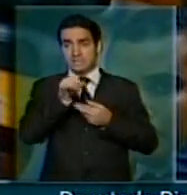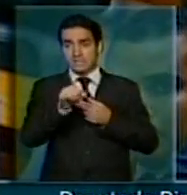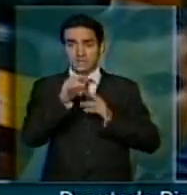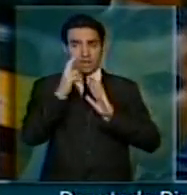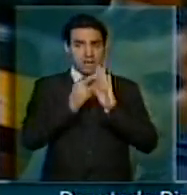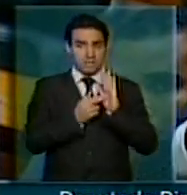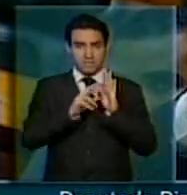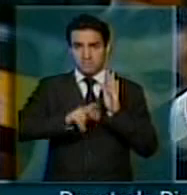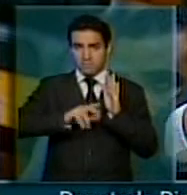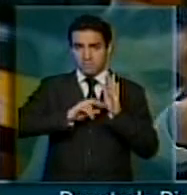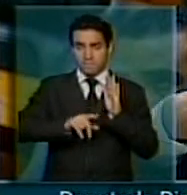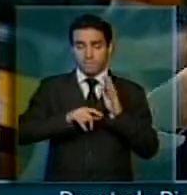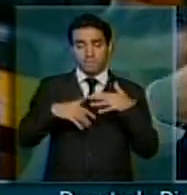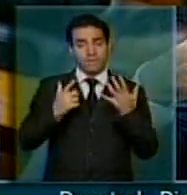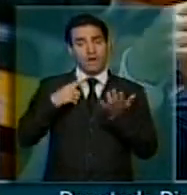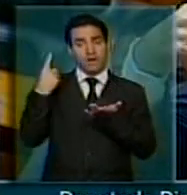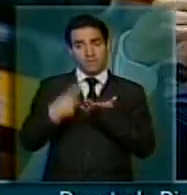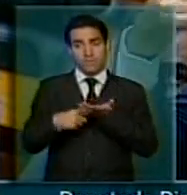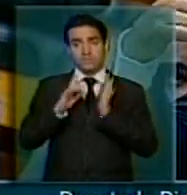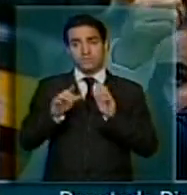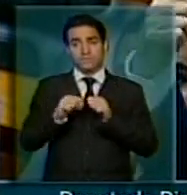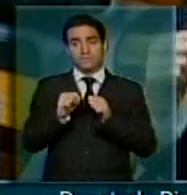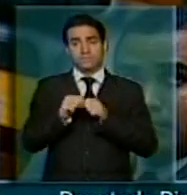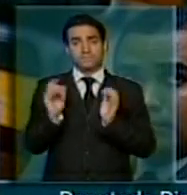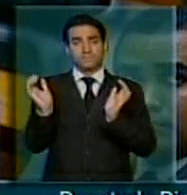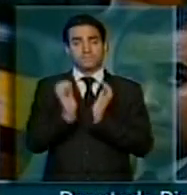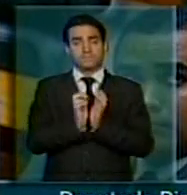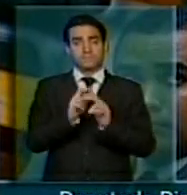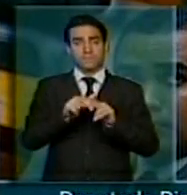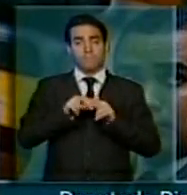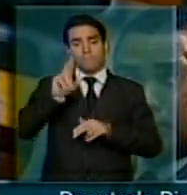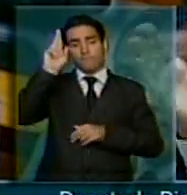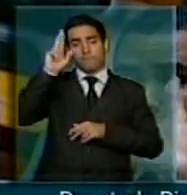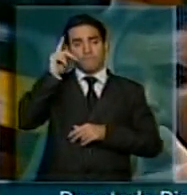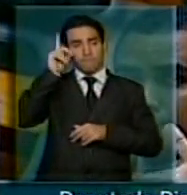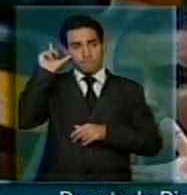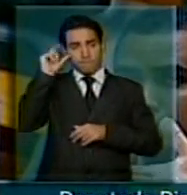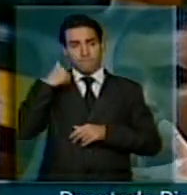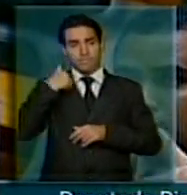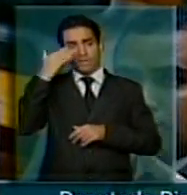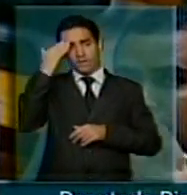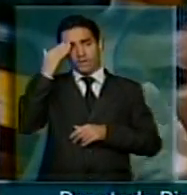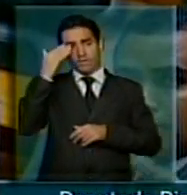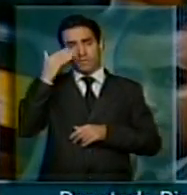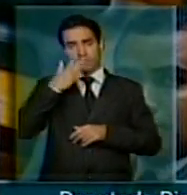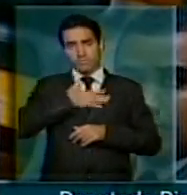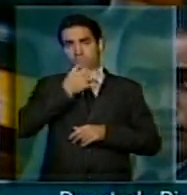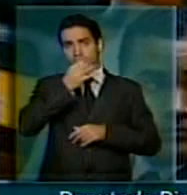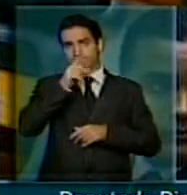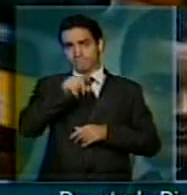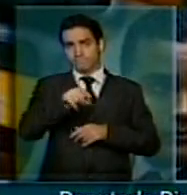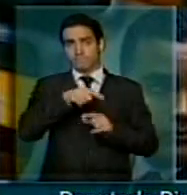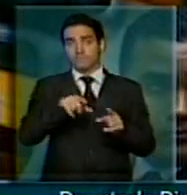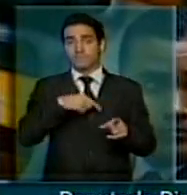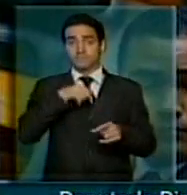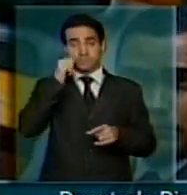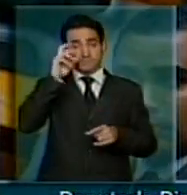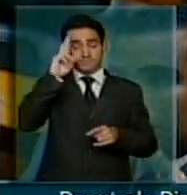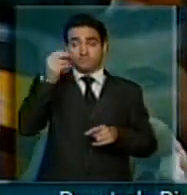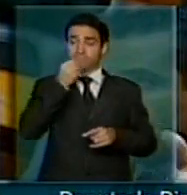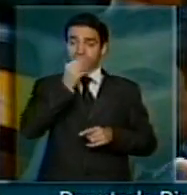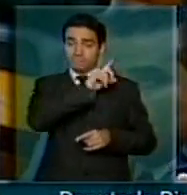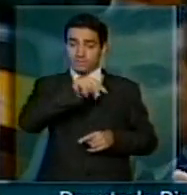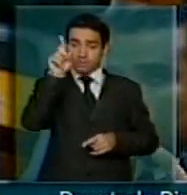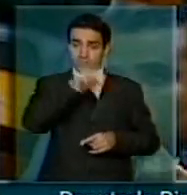for esse, pelo acordo que foi feito com o Colégio Líderes no dia de ontem, e eu entendo dessa maneira, Vossa Excelência deveria suspender a